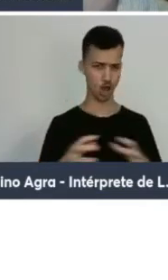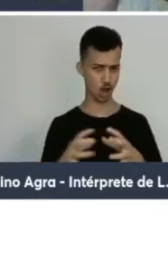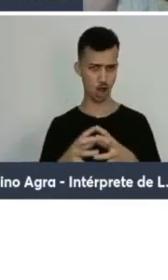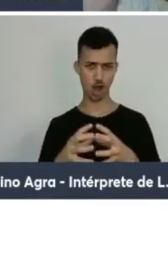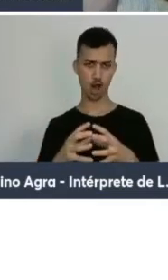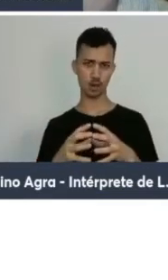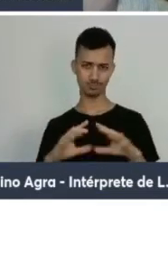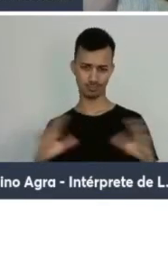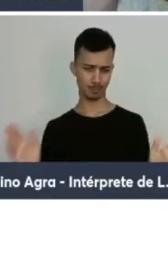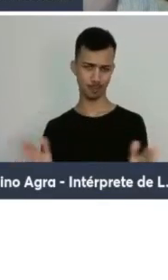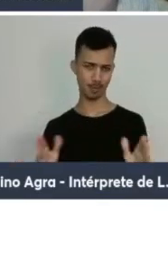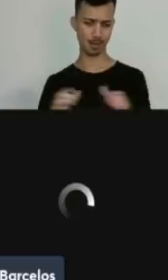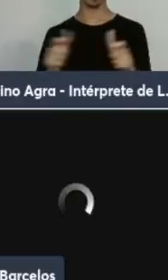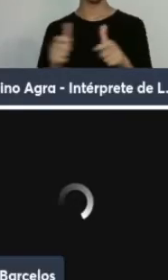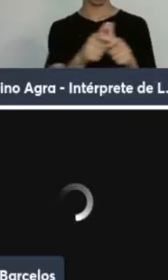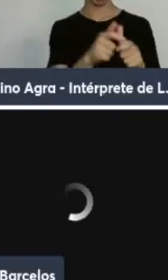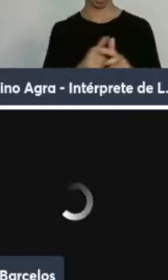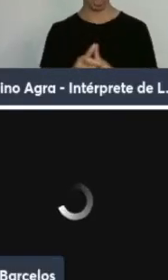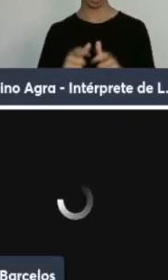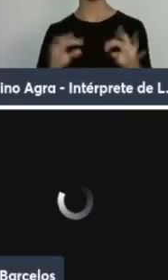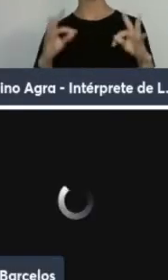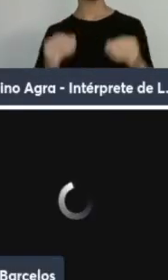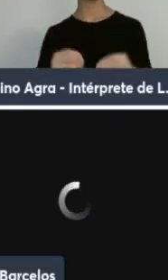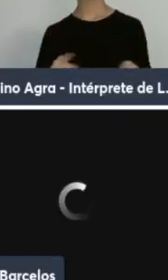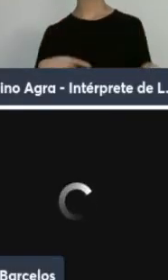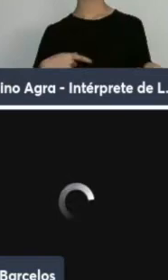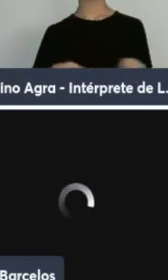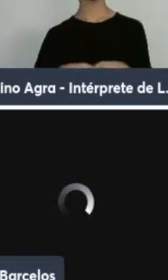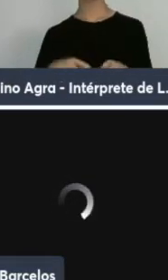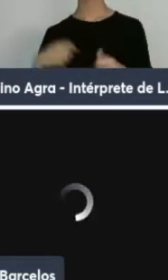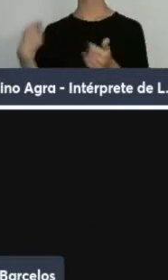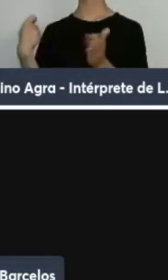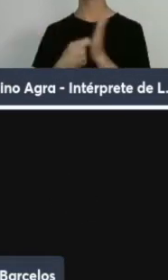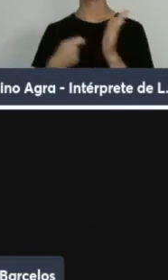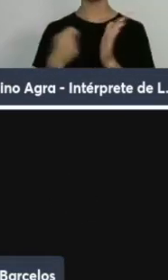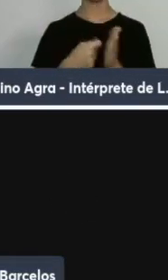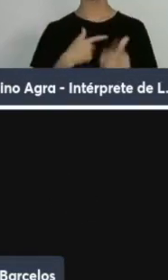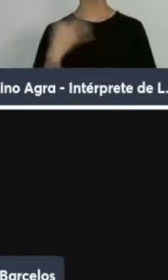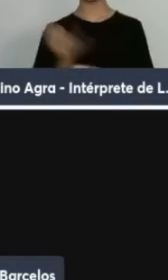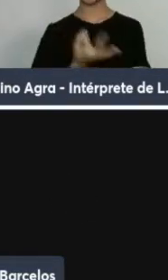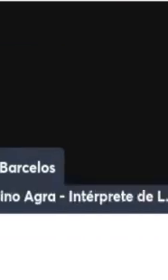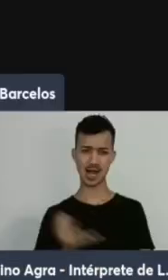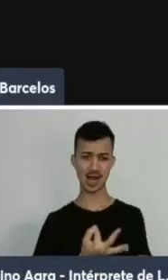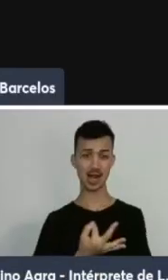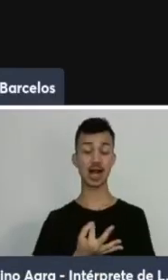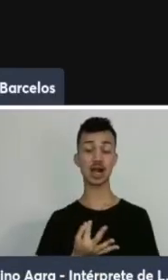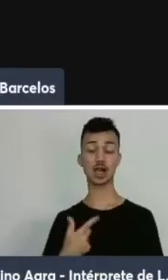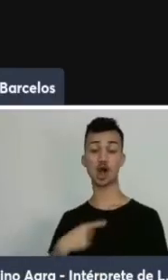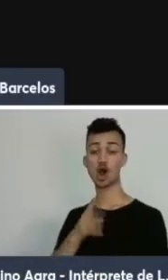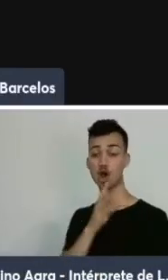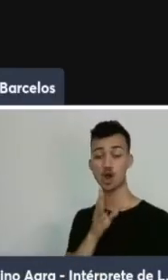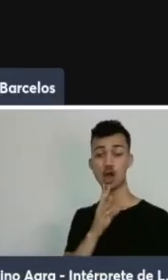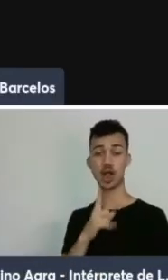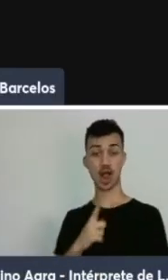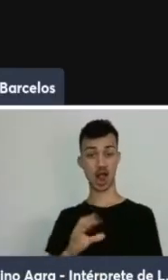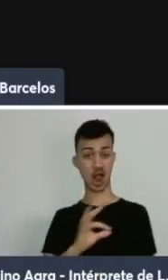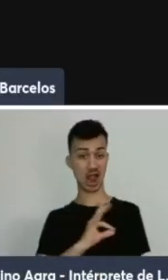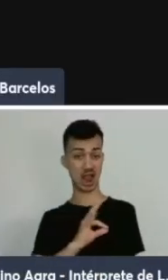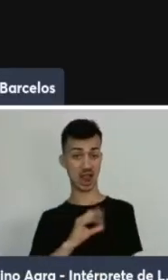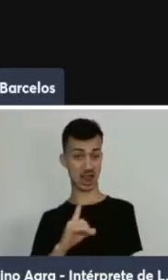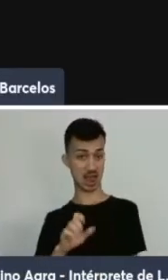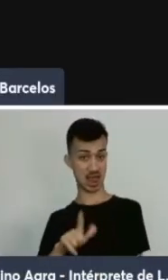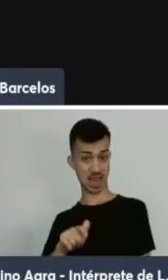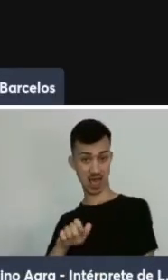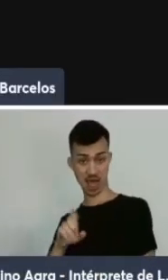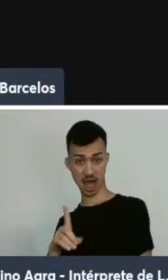LGBT, também era um ponto que tinha repressão. E a gente conheceu o delegado Riquetti, que ele chegava, de vez em quando